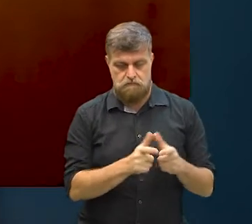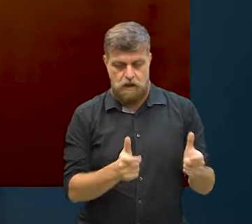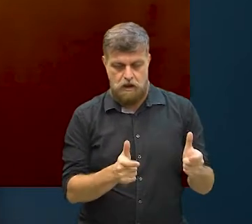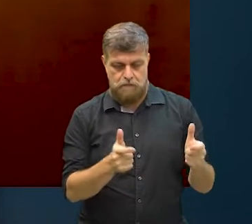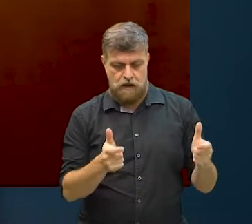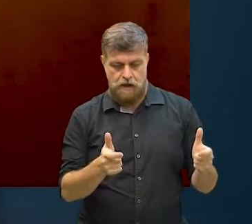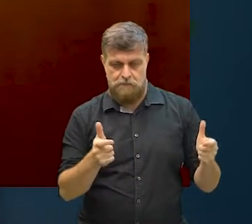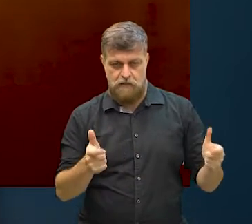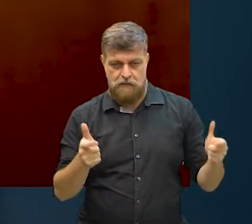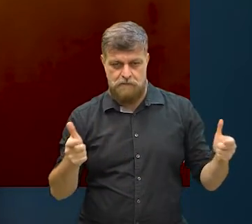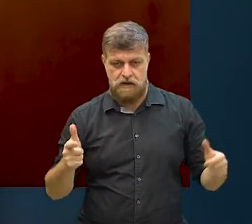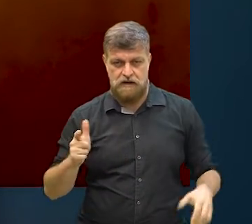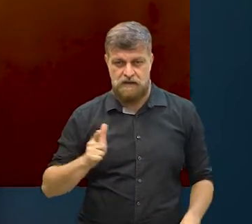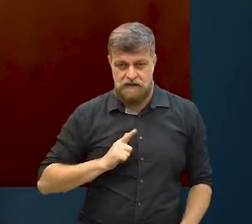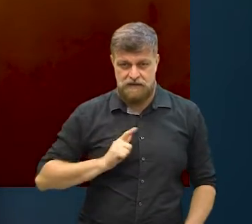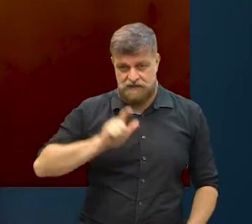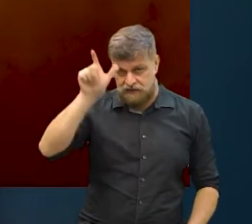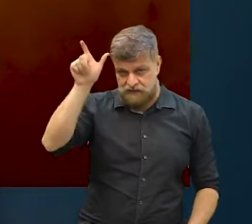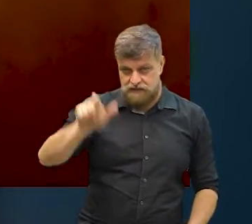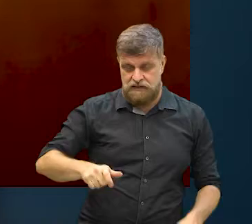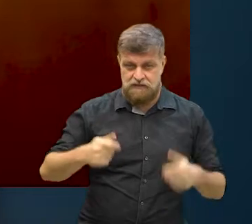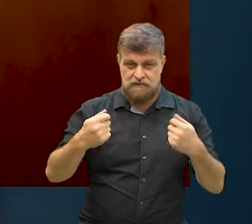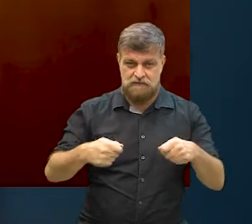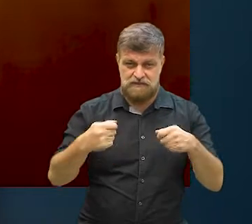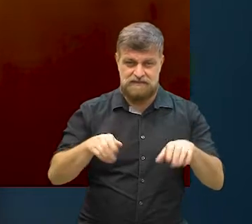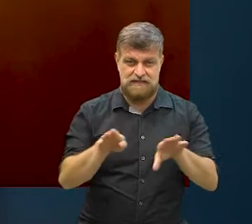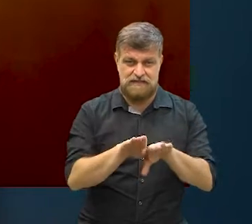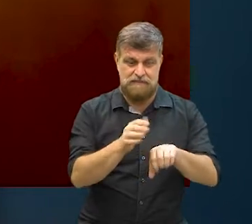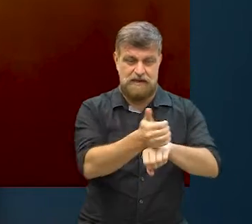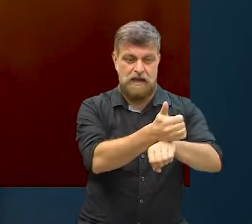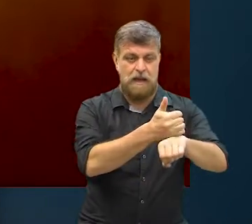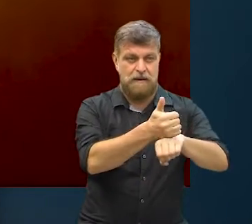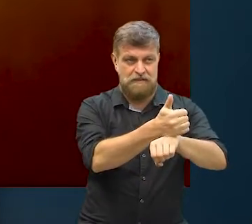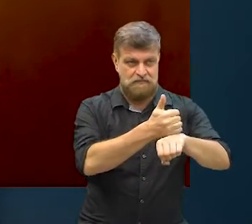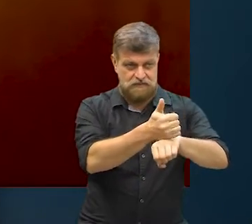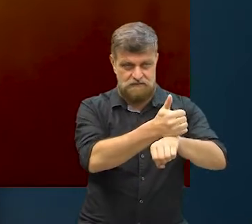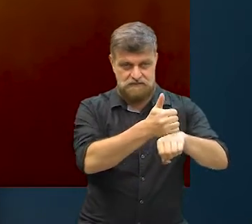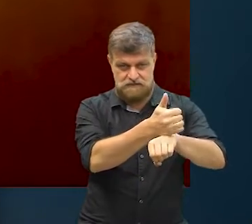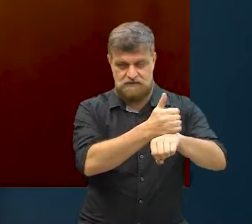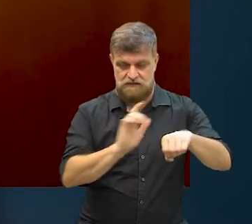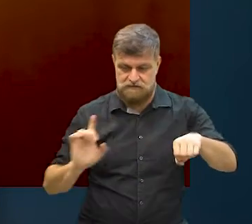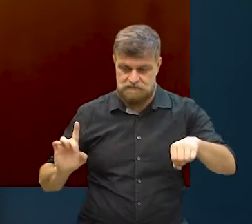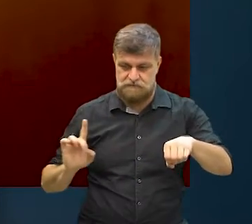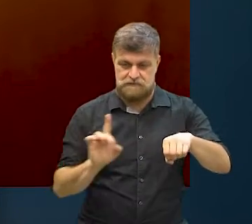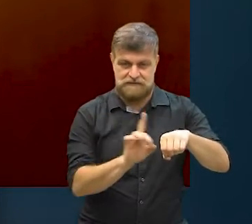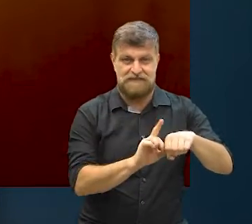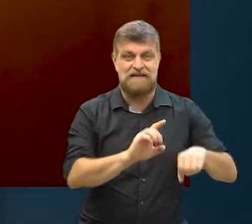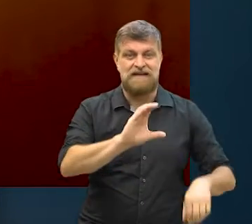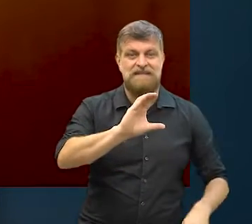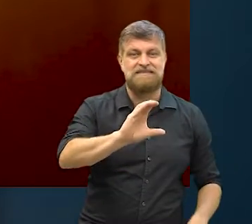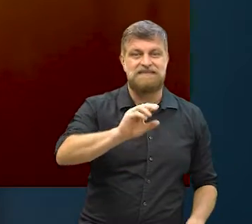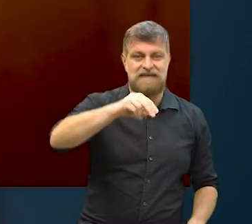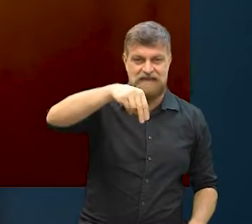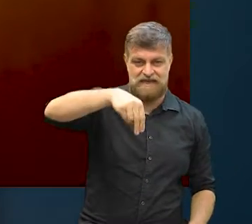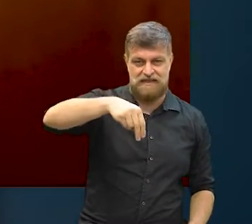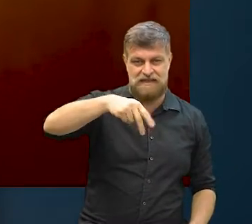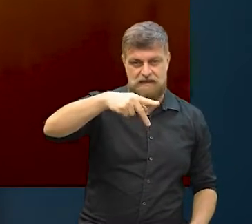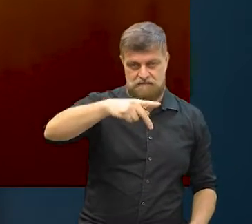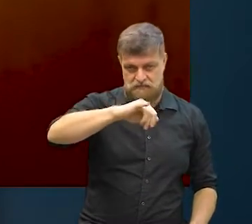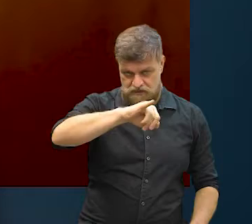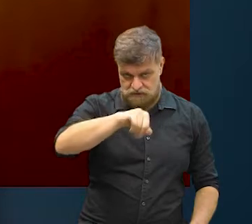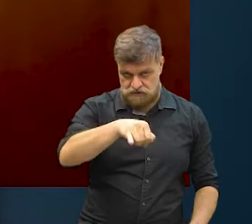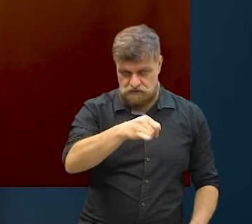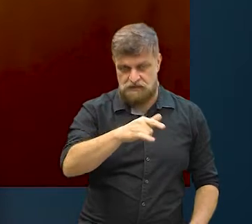muito grande, eu tive que entrar nessa parte aí mais profissional, nessa parte de CNPJ, para poder